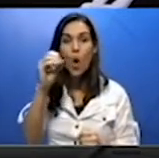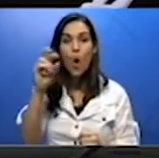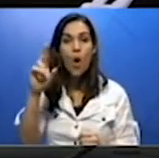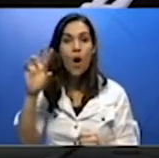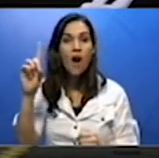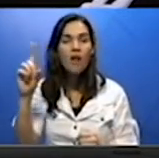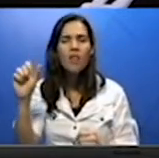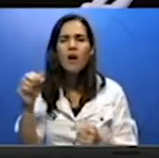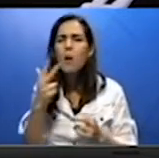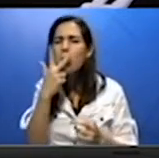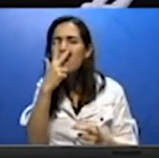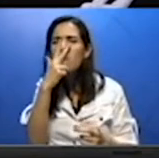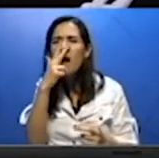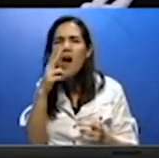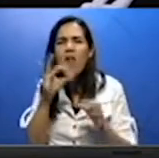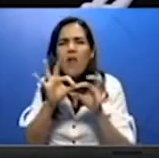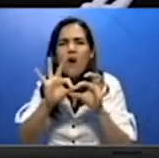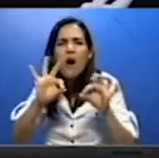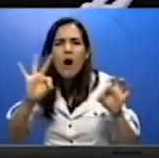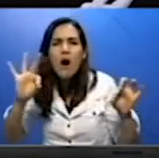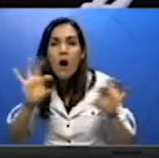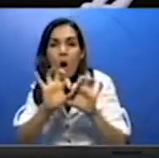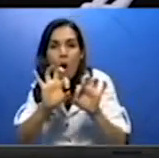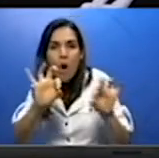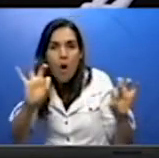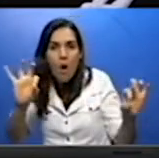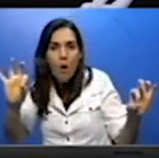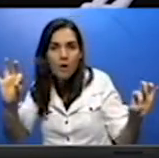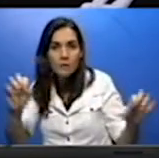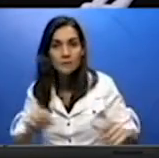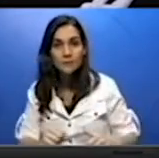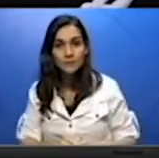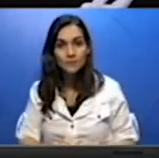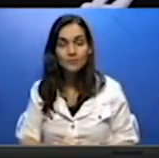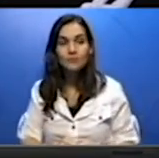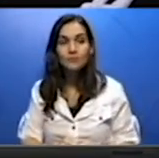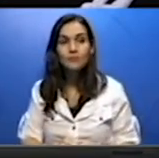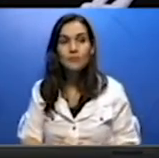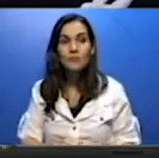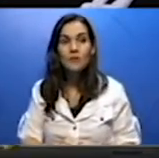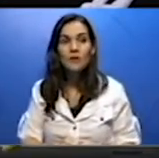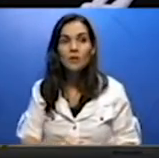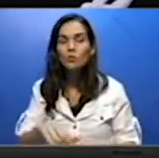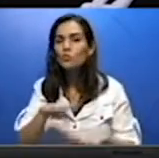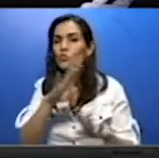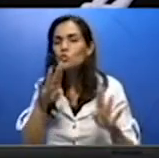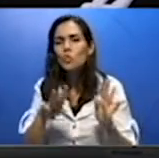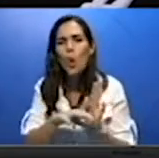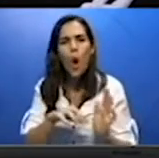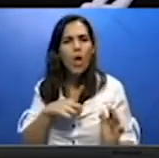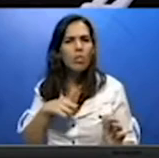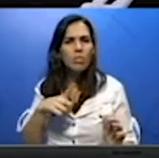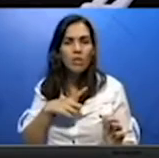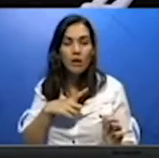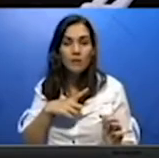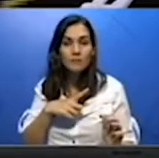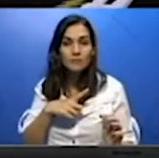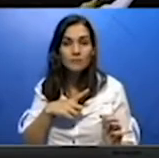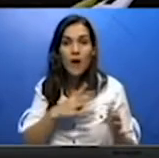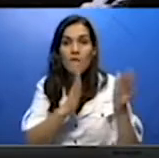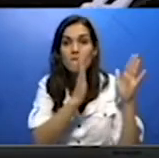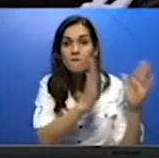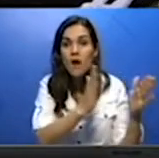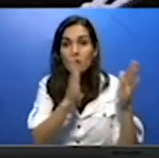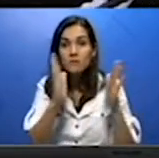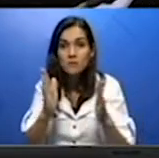parecido com uma corda a notocorda existe em todos os cordados em alguma fase da vida no na